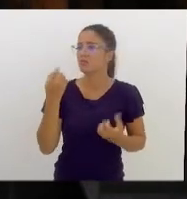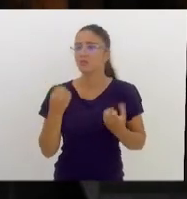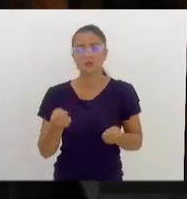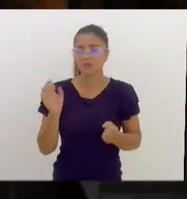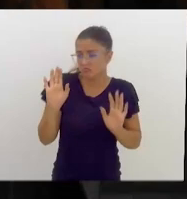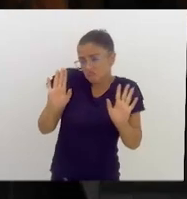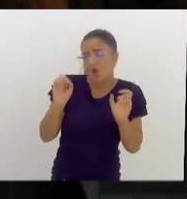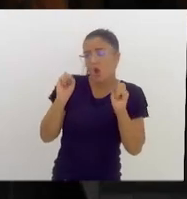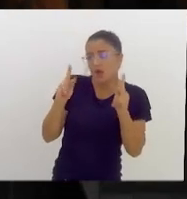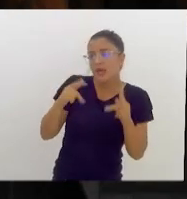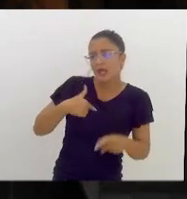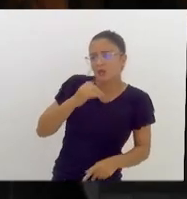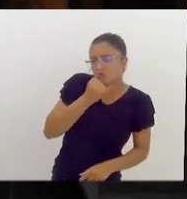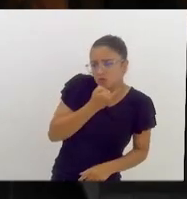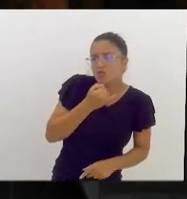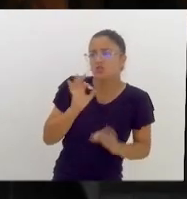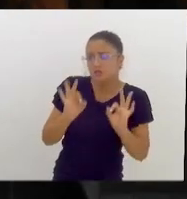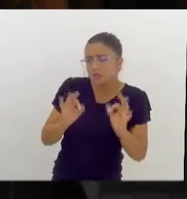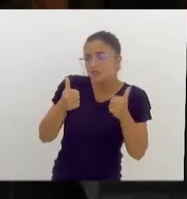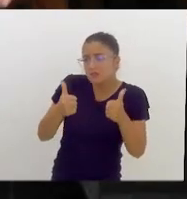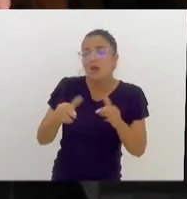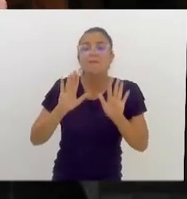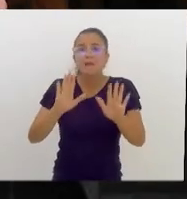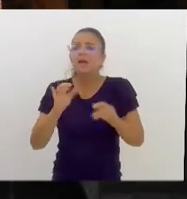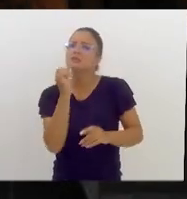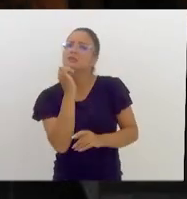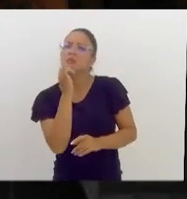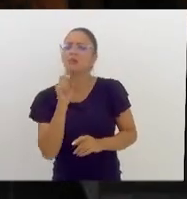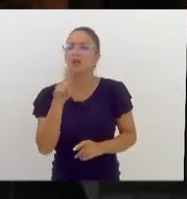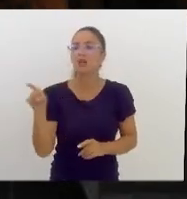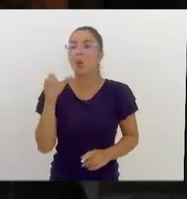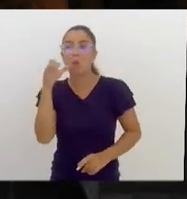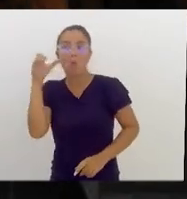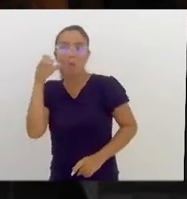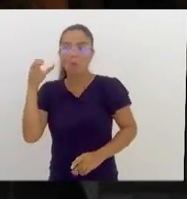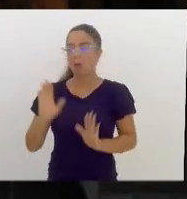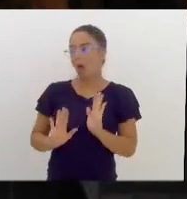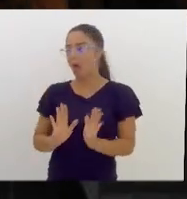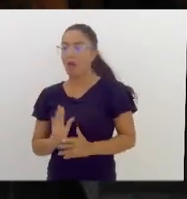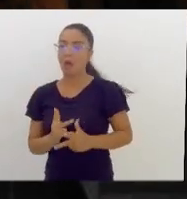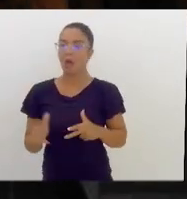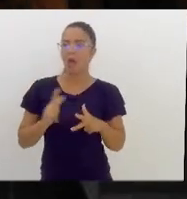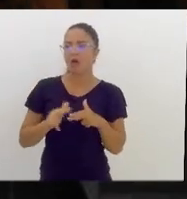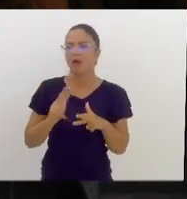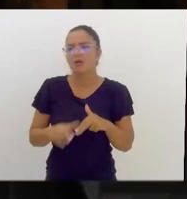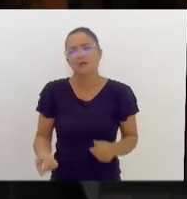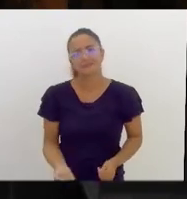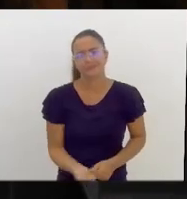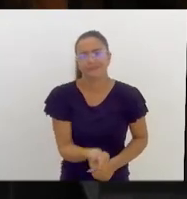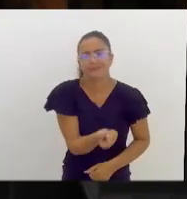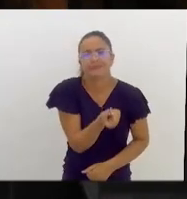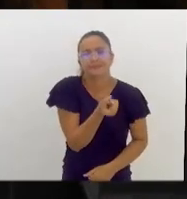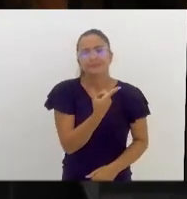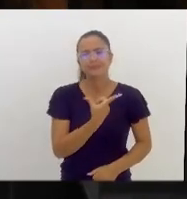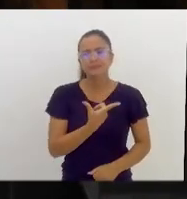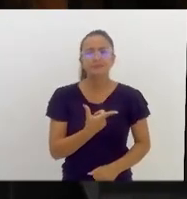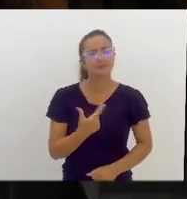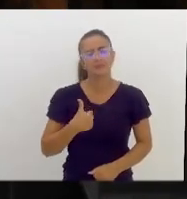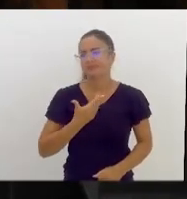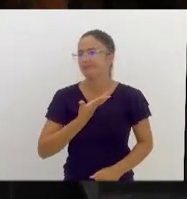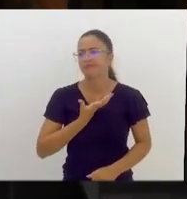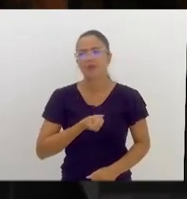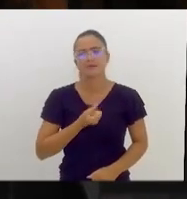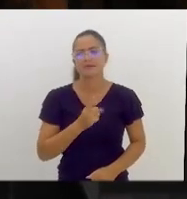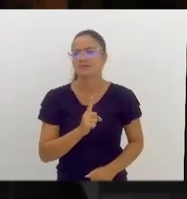processo político. O que não faz parte do processo político, o que é inaceitável, é que pela primeira vez na história da